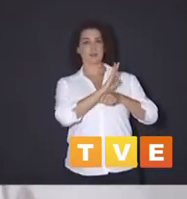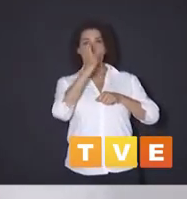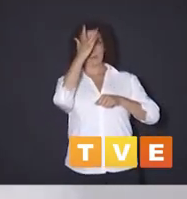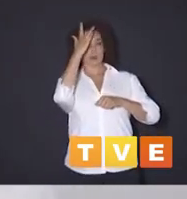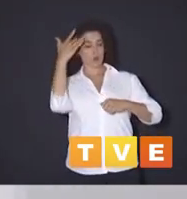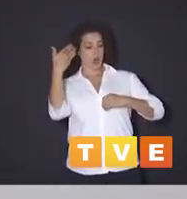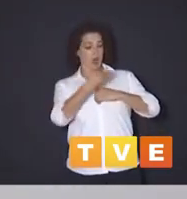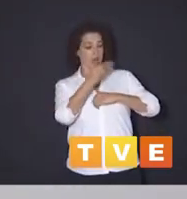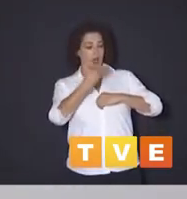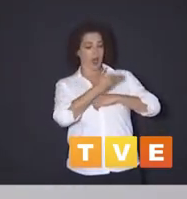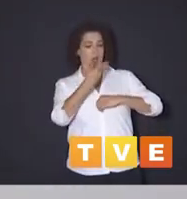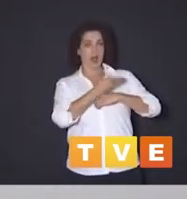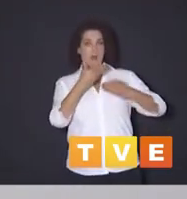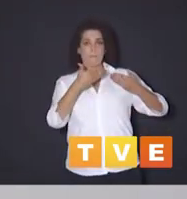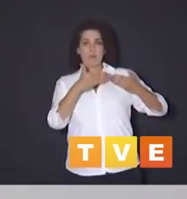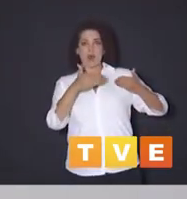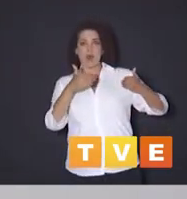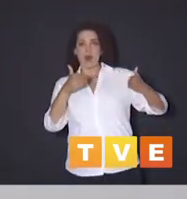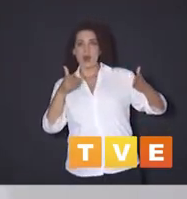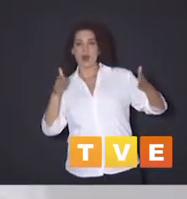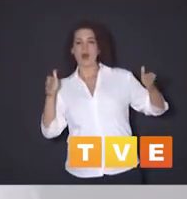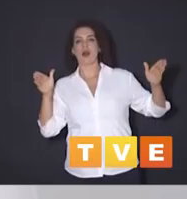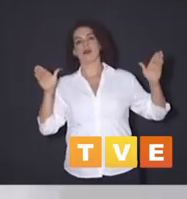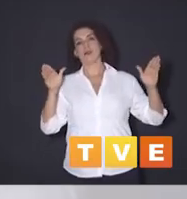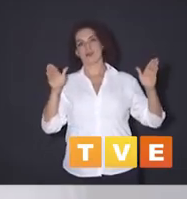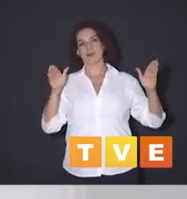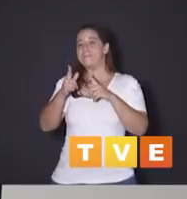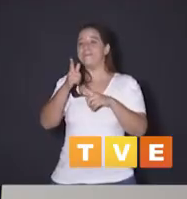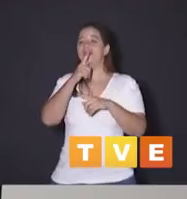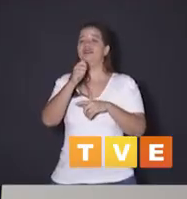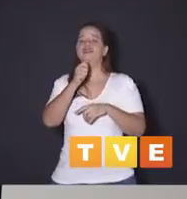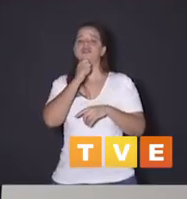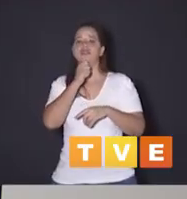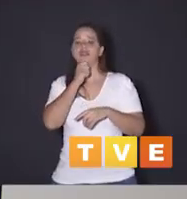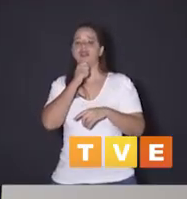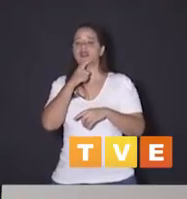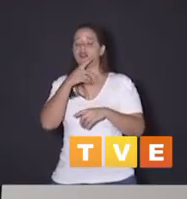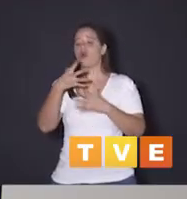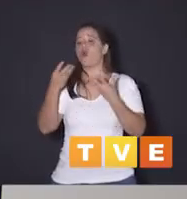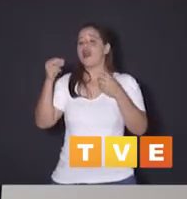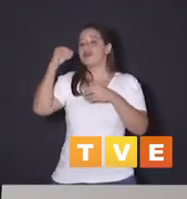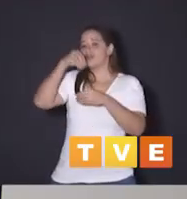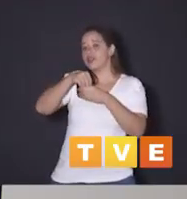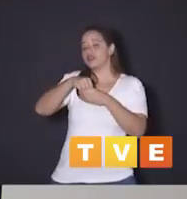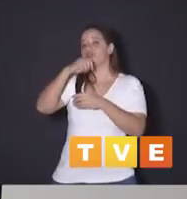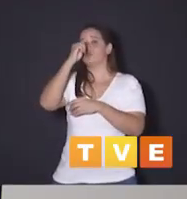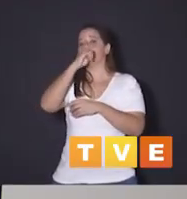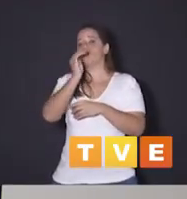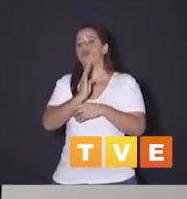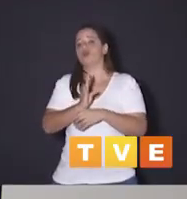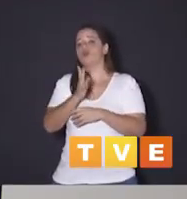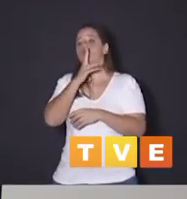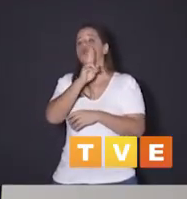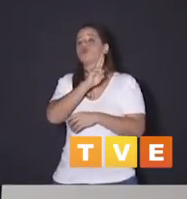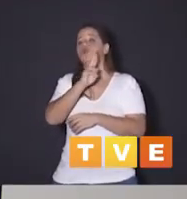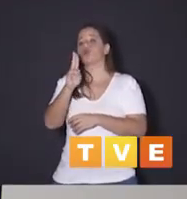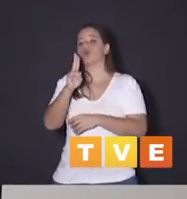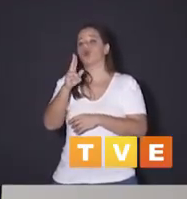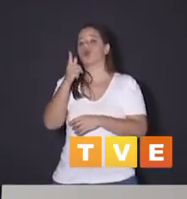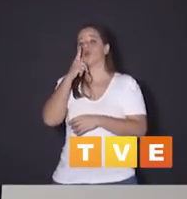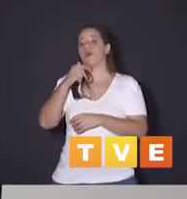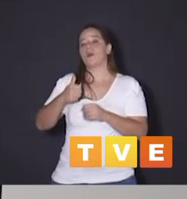essa experiência estética chamada cinema o grande gargalo no brasil se chama